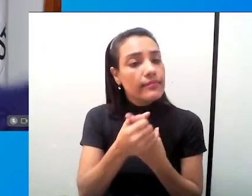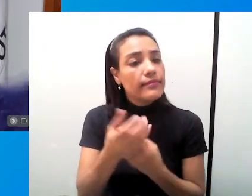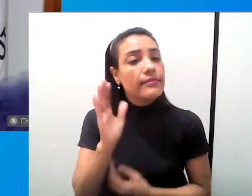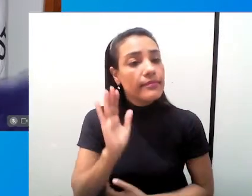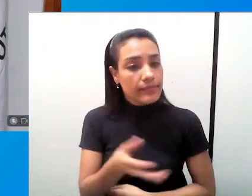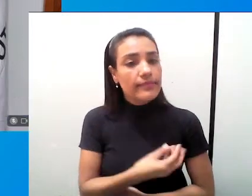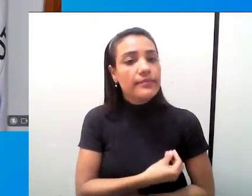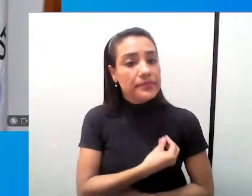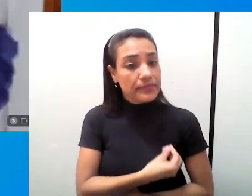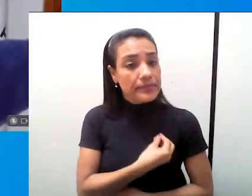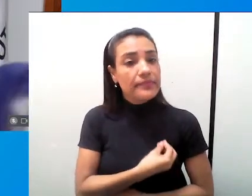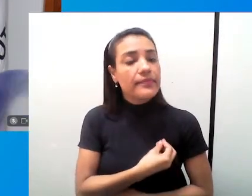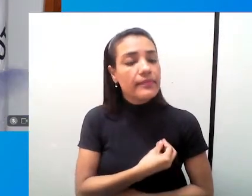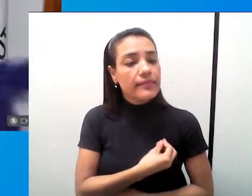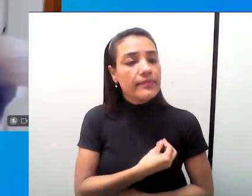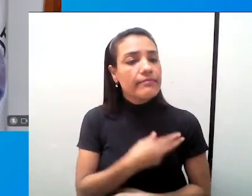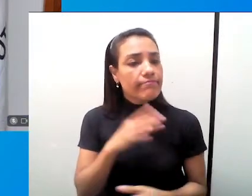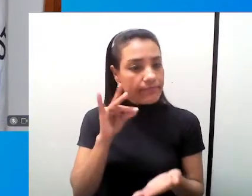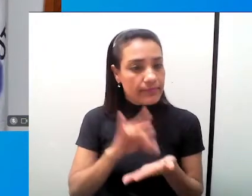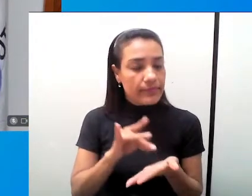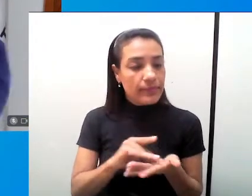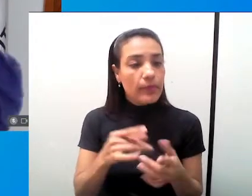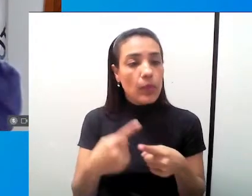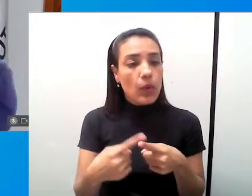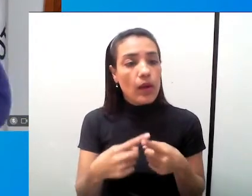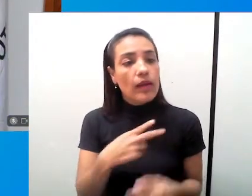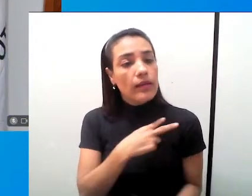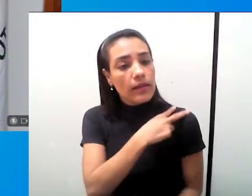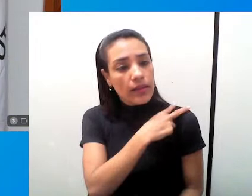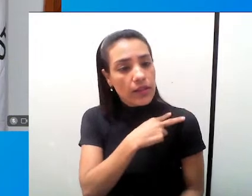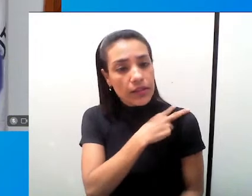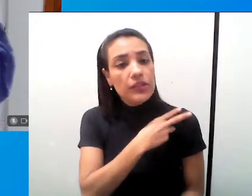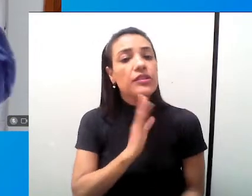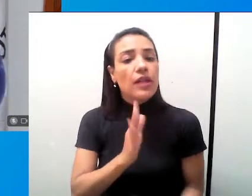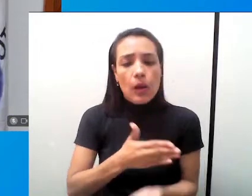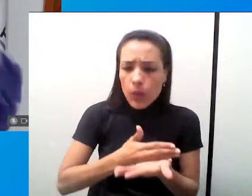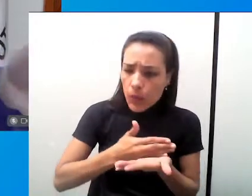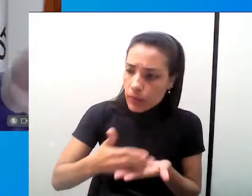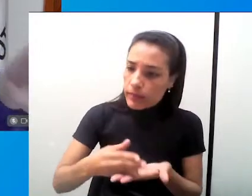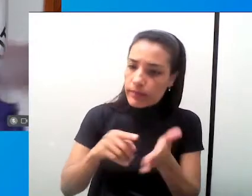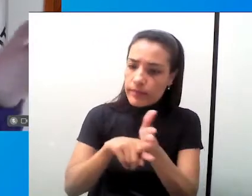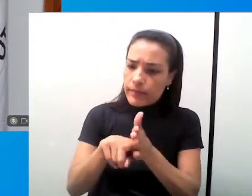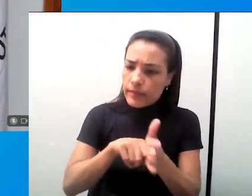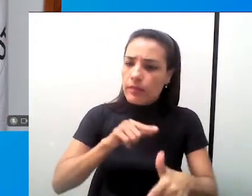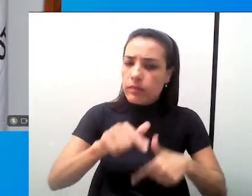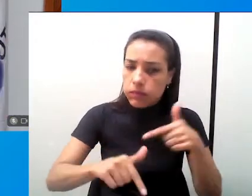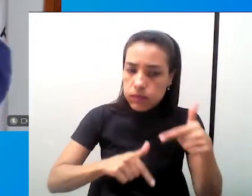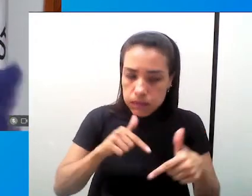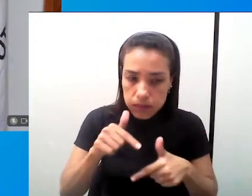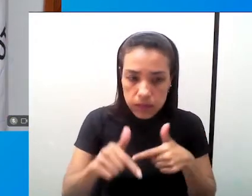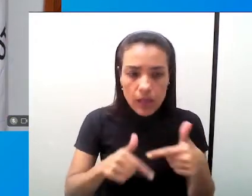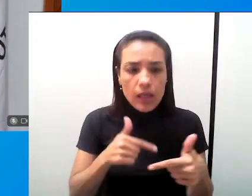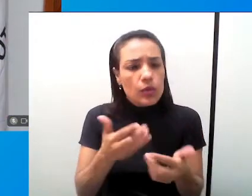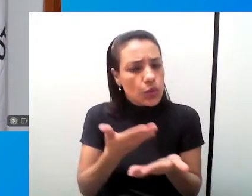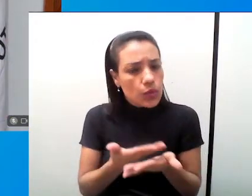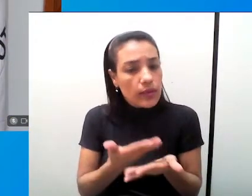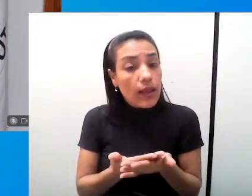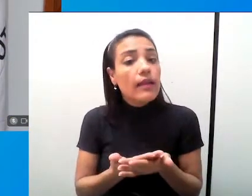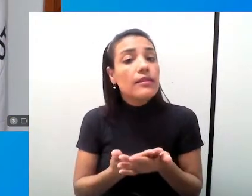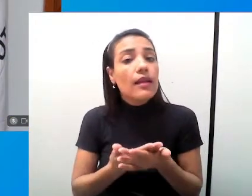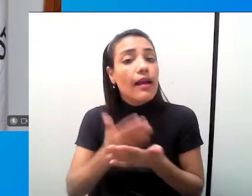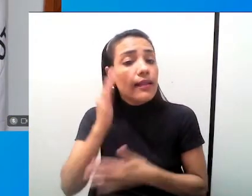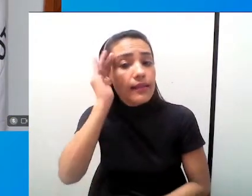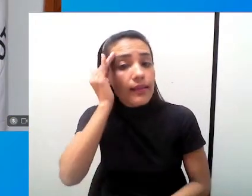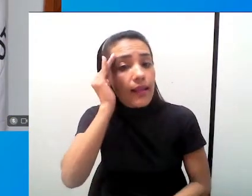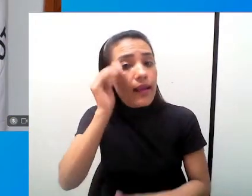né, da realidade dele. Ele entrou no ensino médio fazendo pesquisa, trabalhando com extensão, entendendo que o